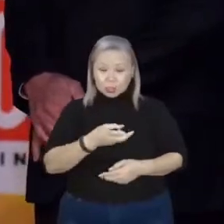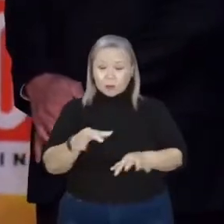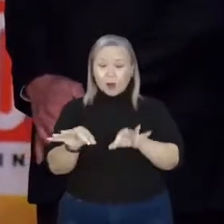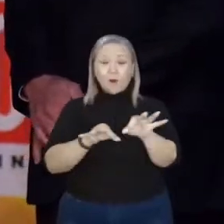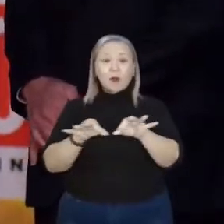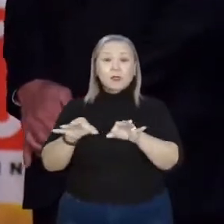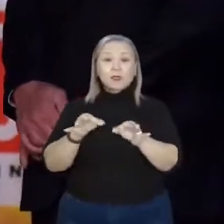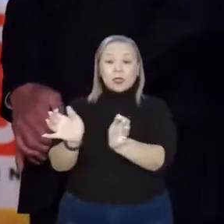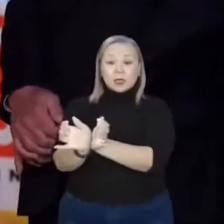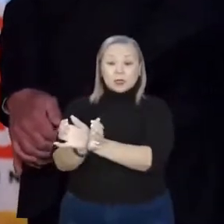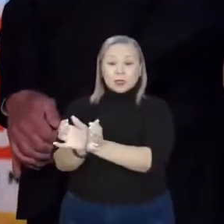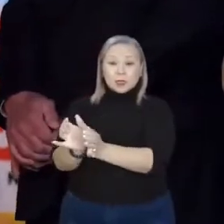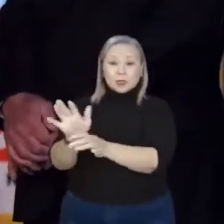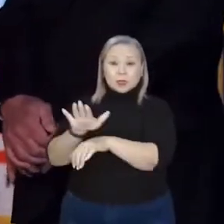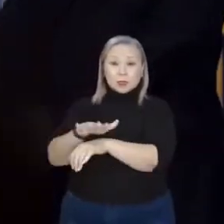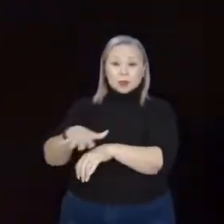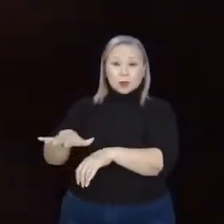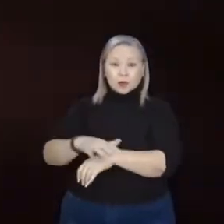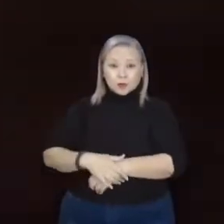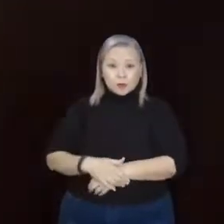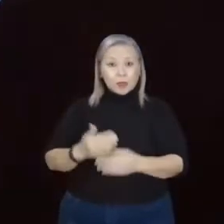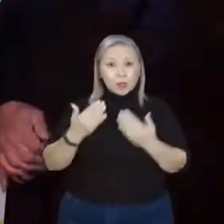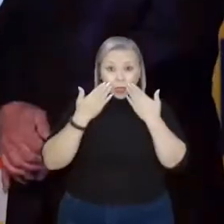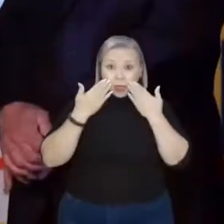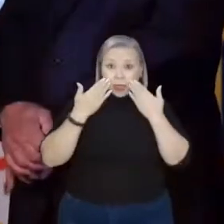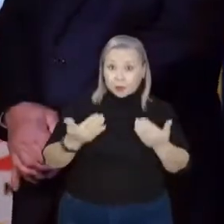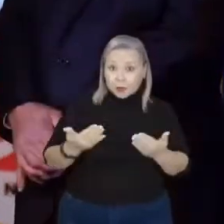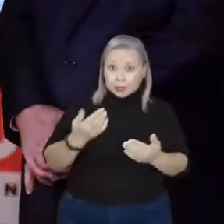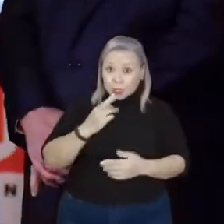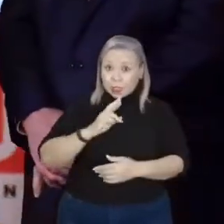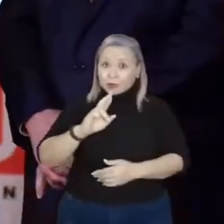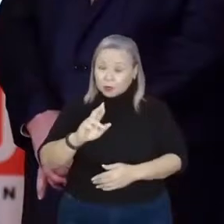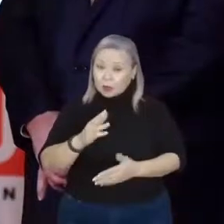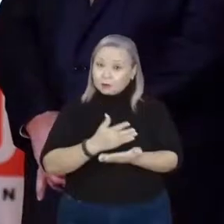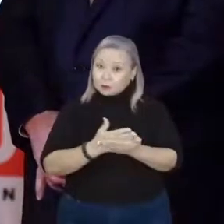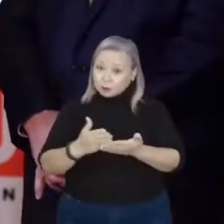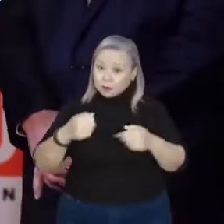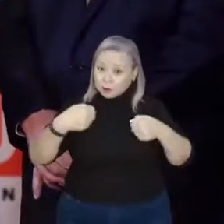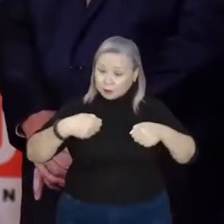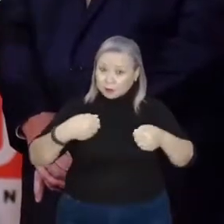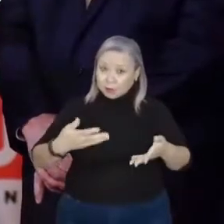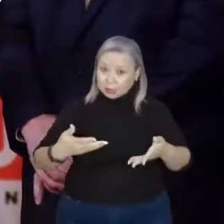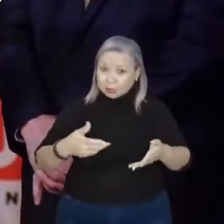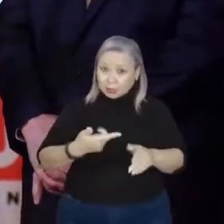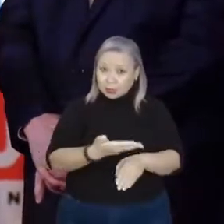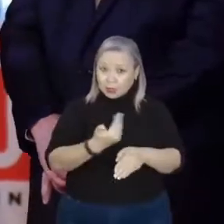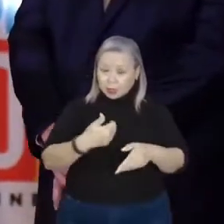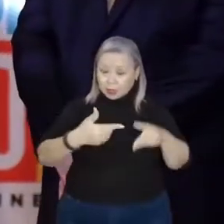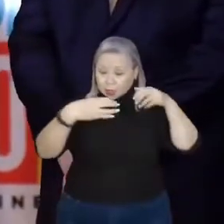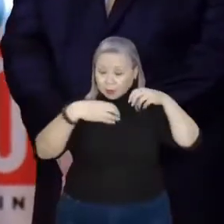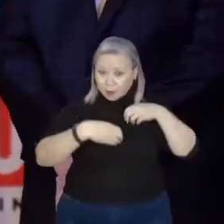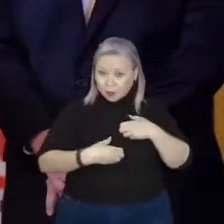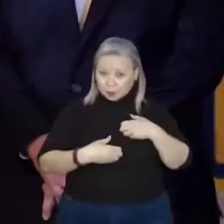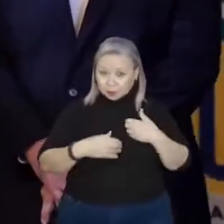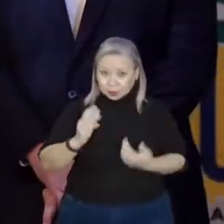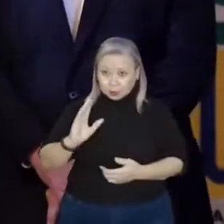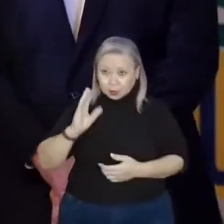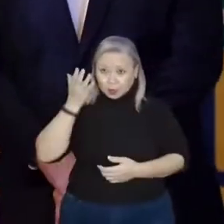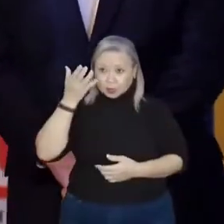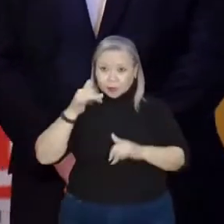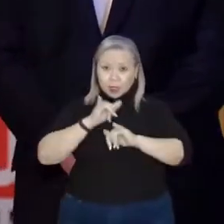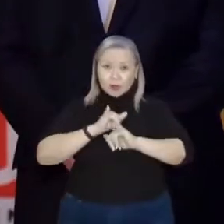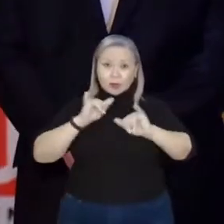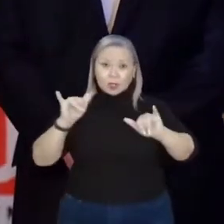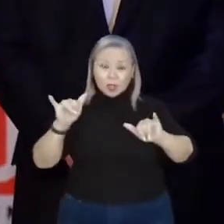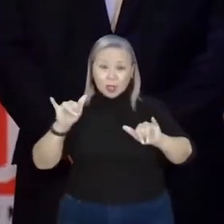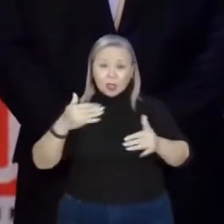e já começar a apresentar resultado antes da gente tomar posse. Eu tomei a atitude de anunciar o companheiro Rui